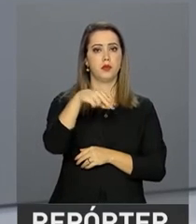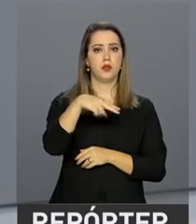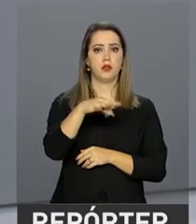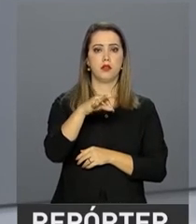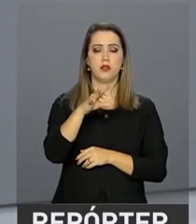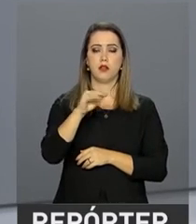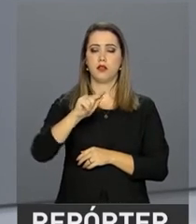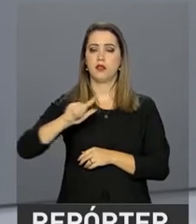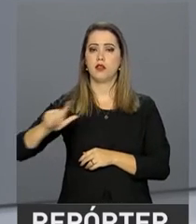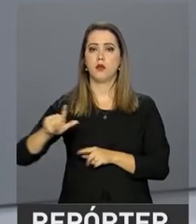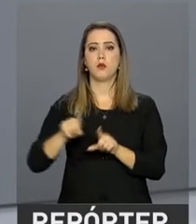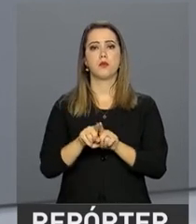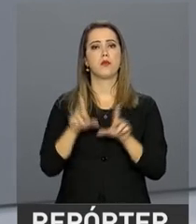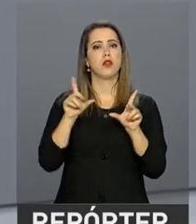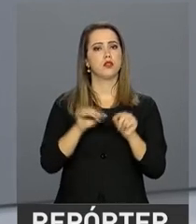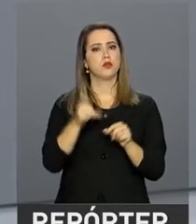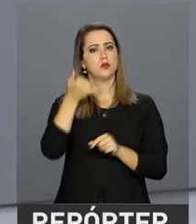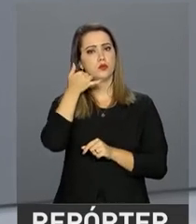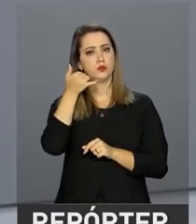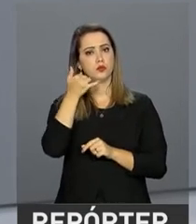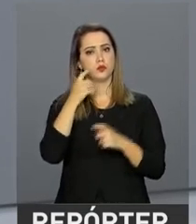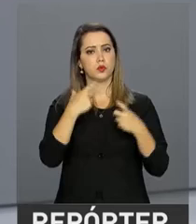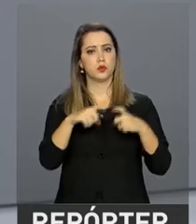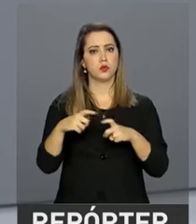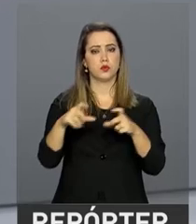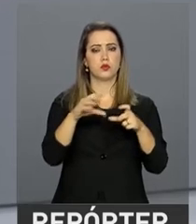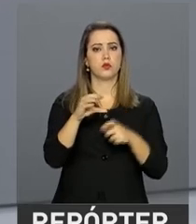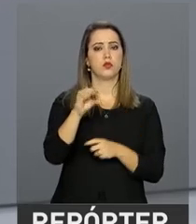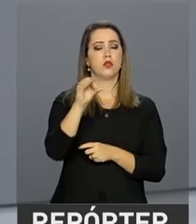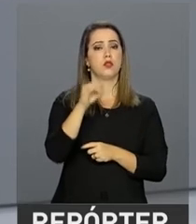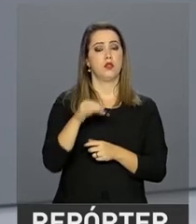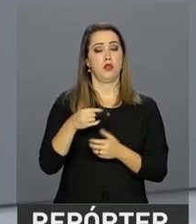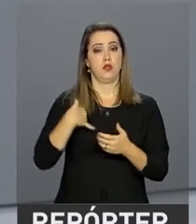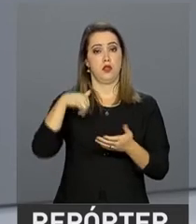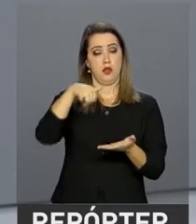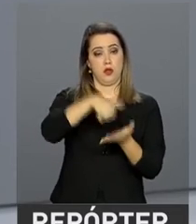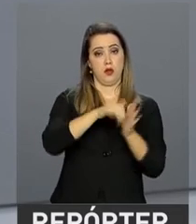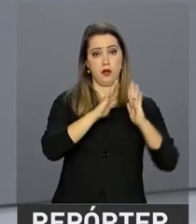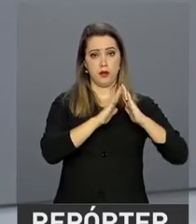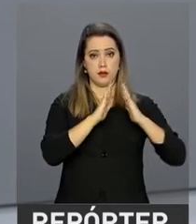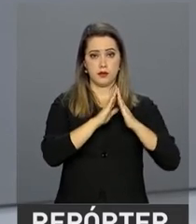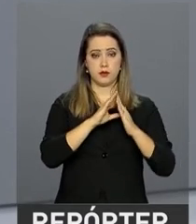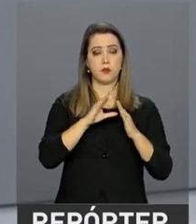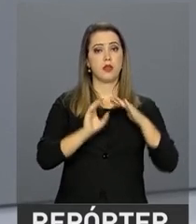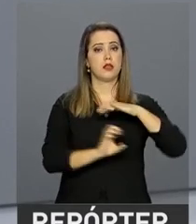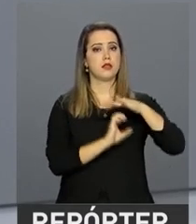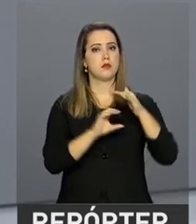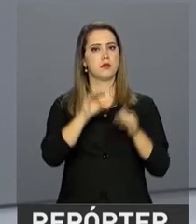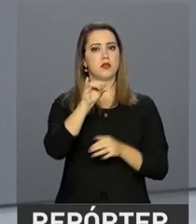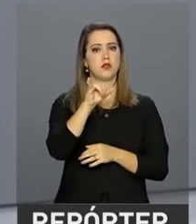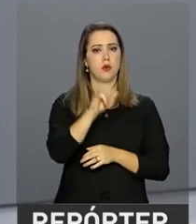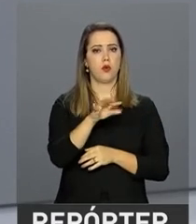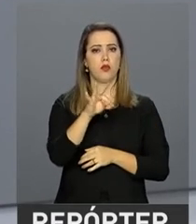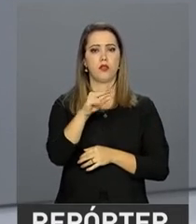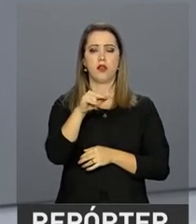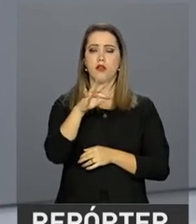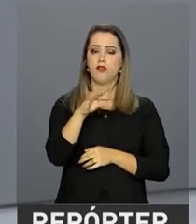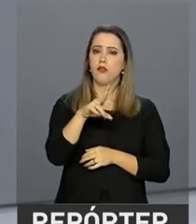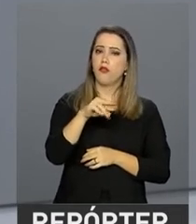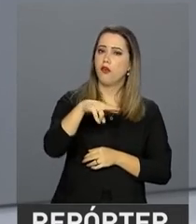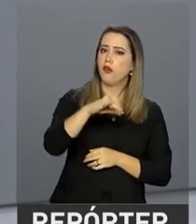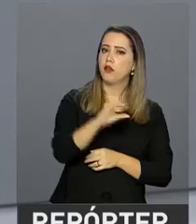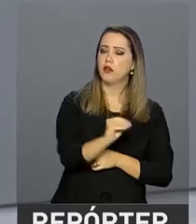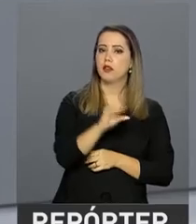redução vale para as ligações feitas nas redes de telefonia fixa destinados às operadoras oi telefônica ctbc